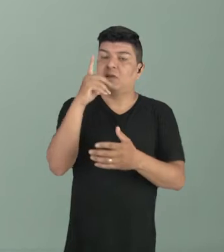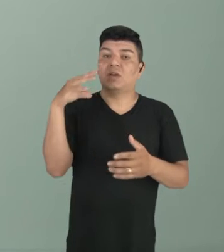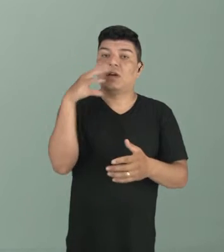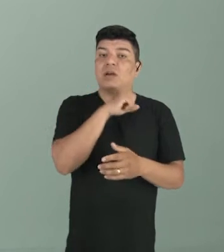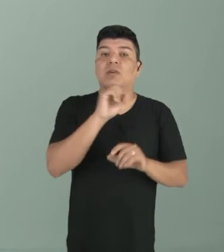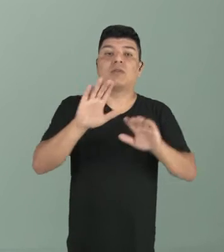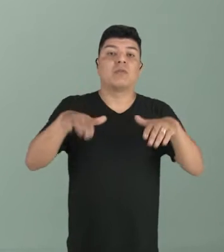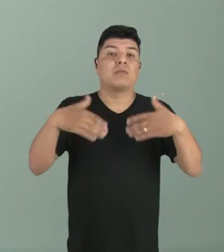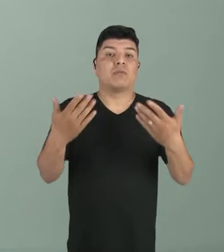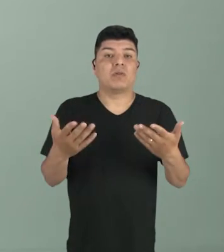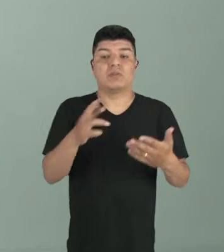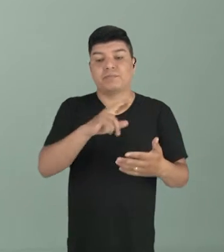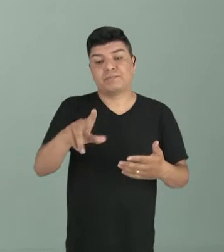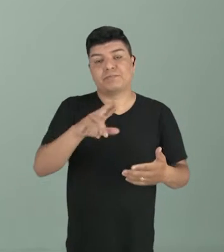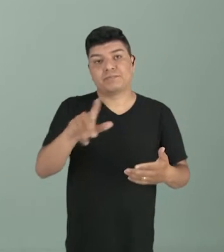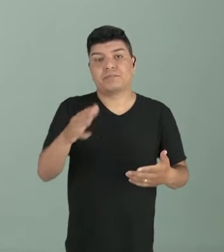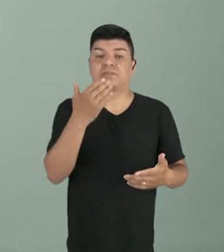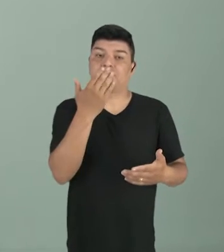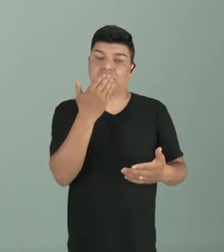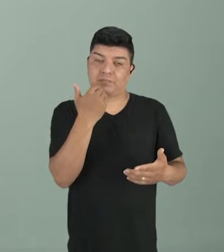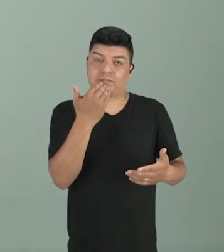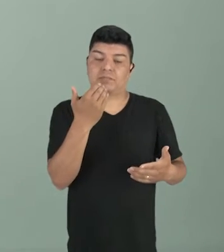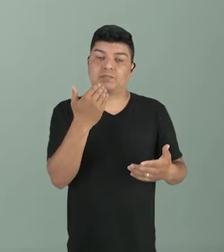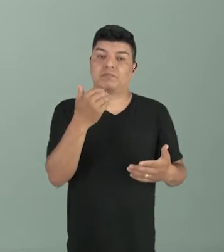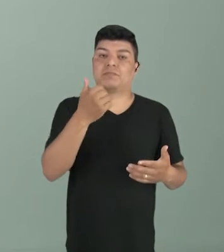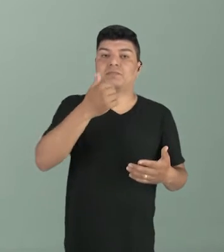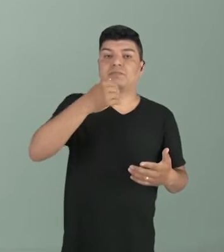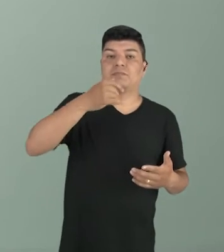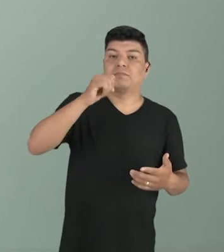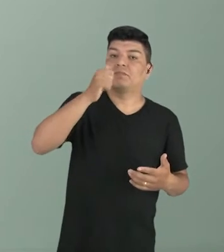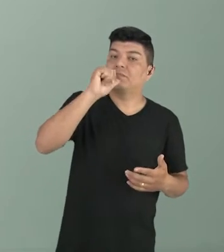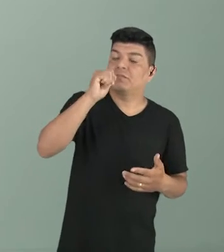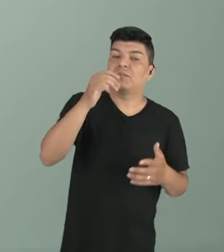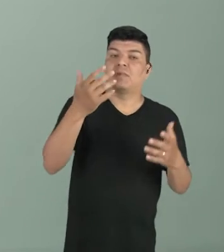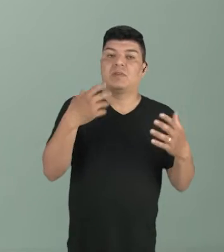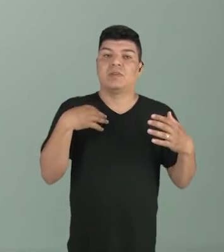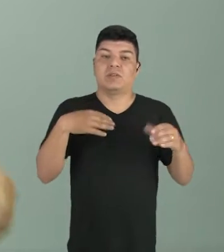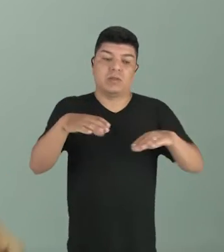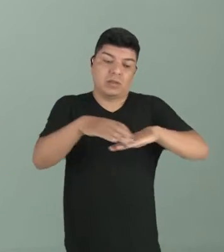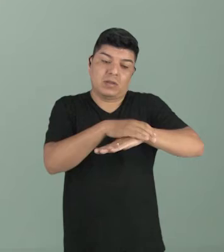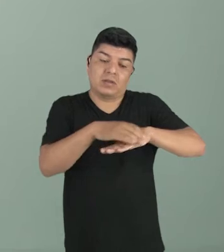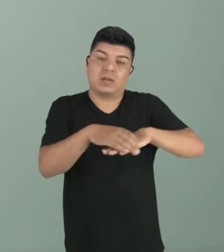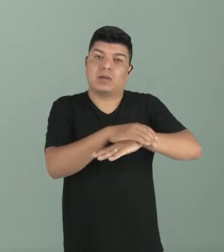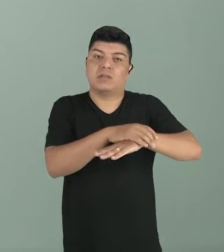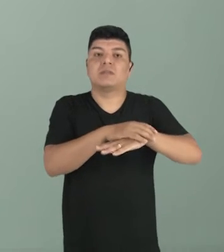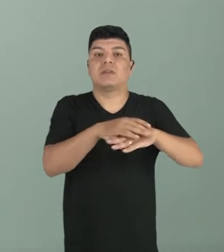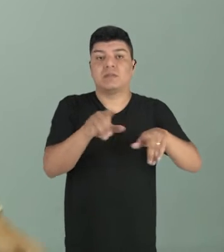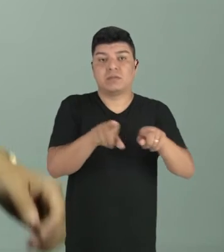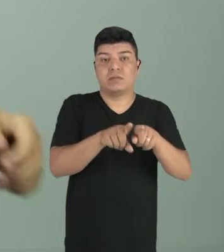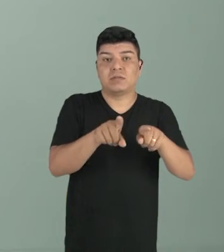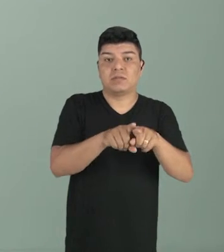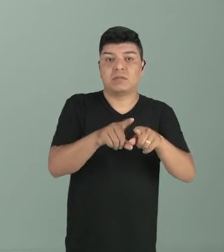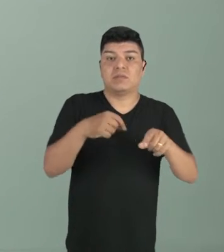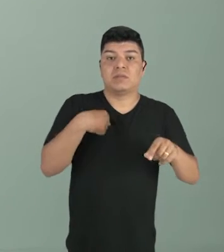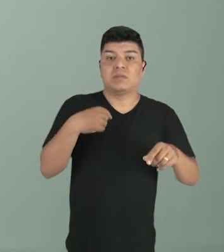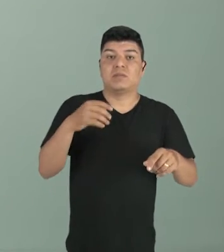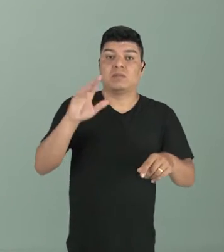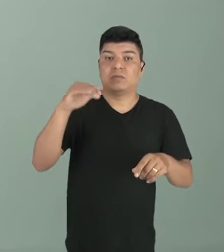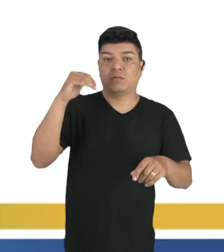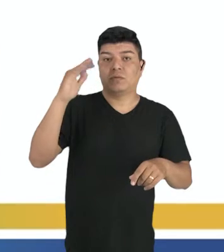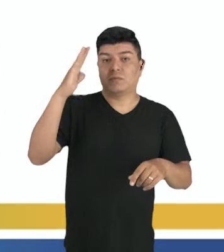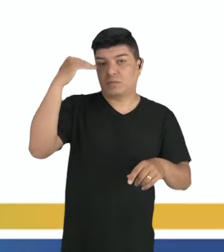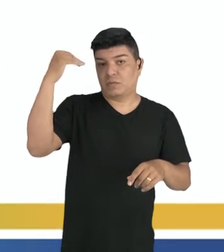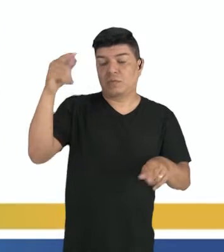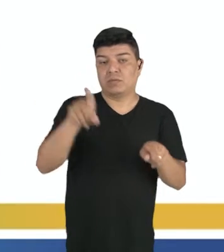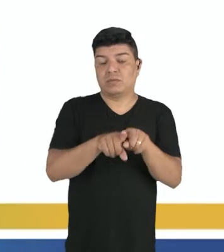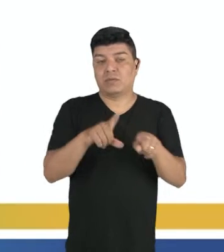O que seriam os bens de consumo não duráveis? Alimentos, bebidas, calçados, né? Inclusive artigos sofisticados